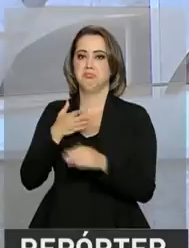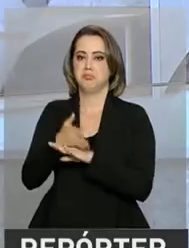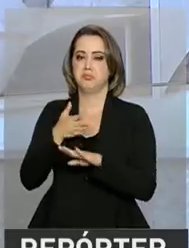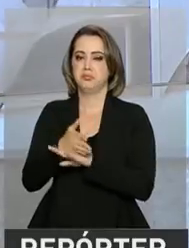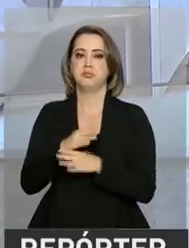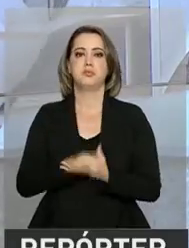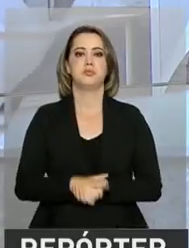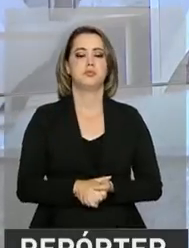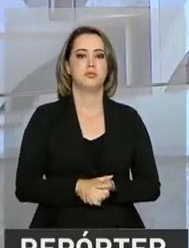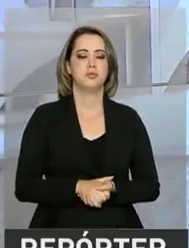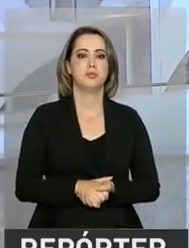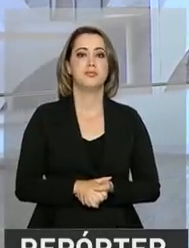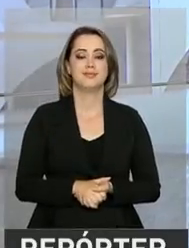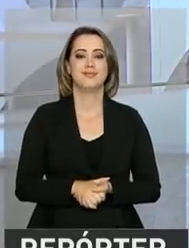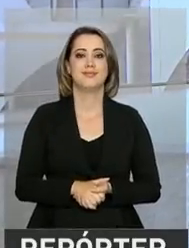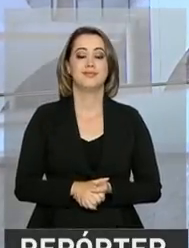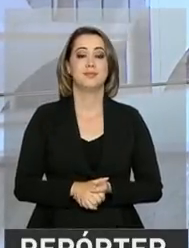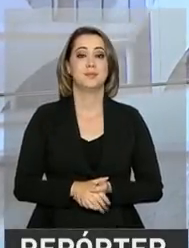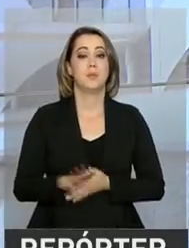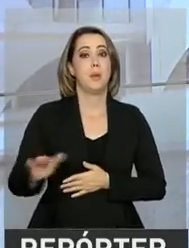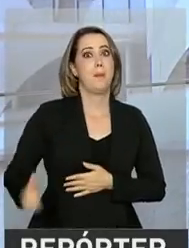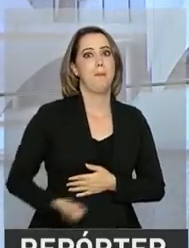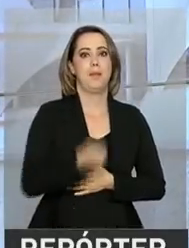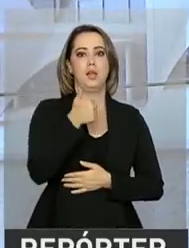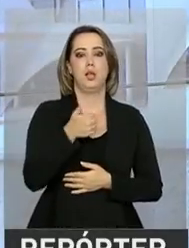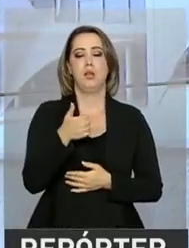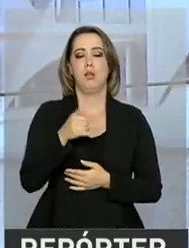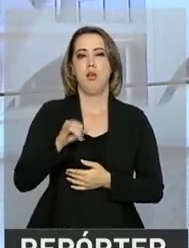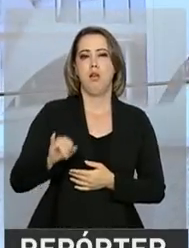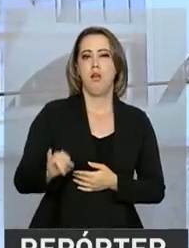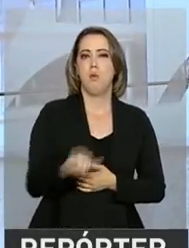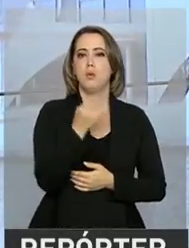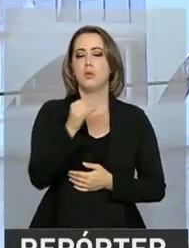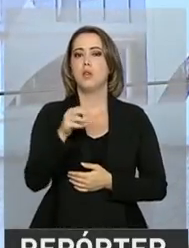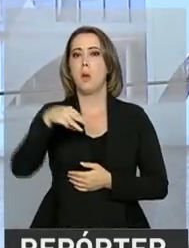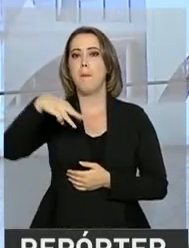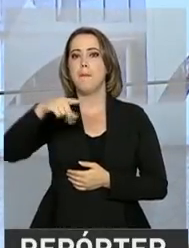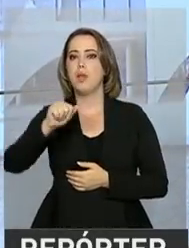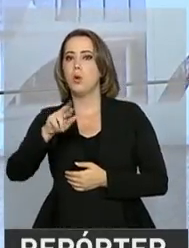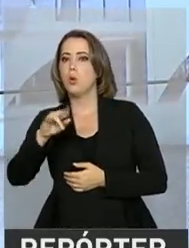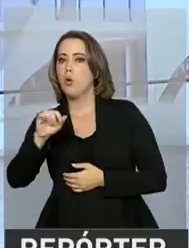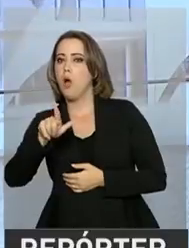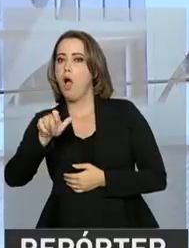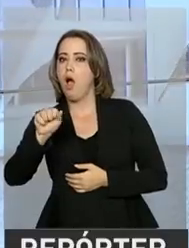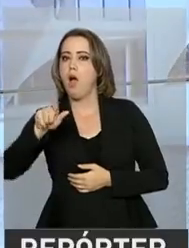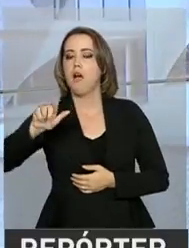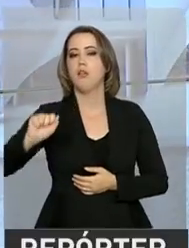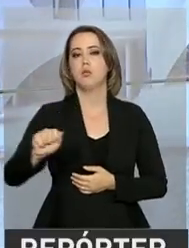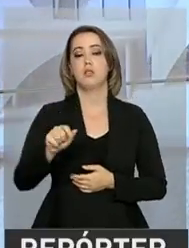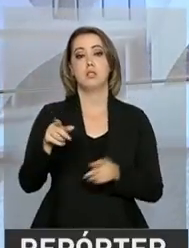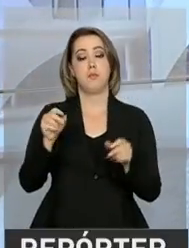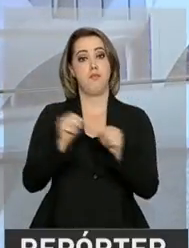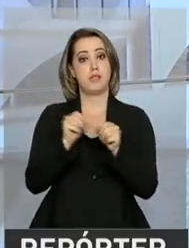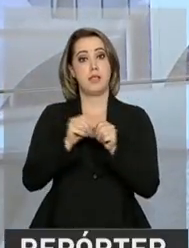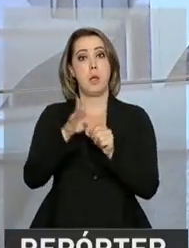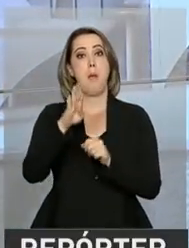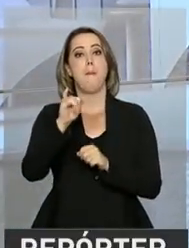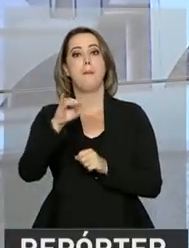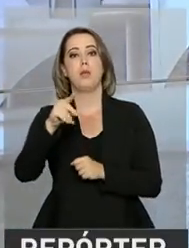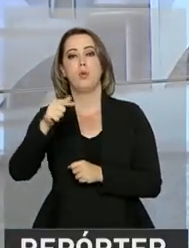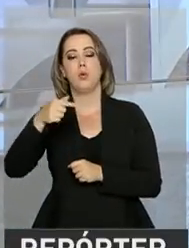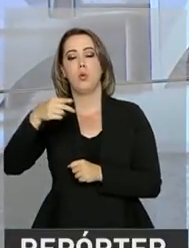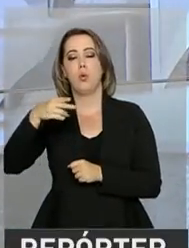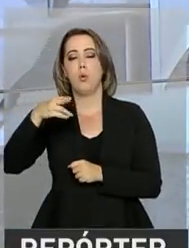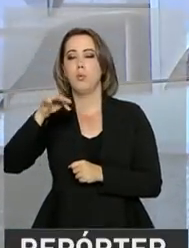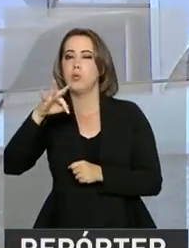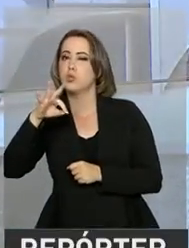Aproveitar microalgas para produzir biocombustível. Pesquisas realizadas pela Embrapa apontam que o